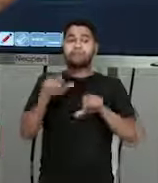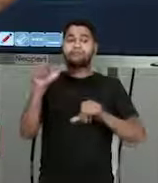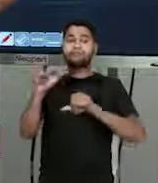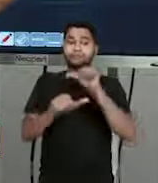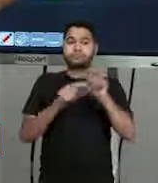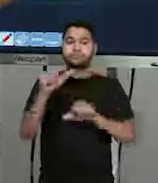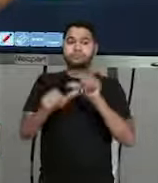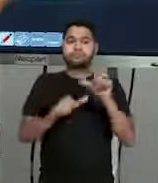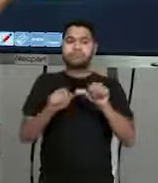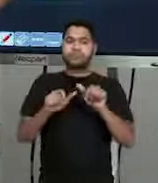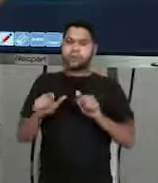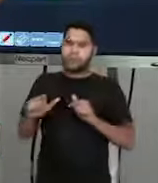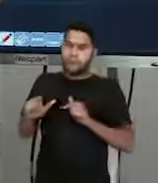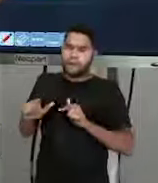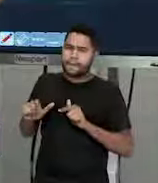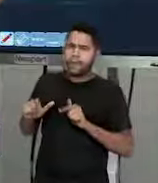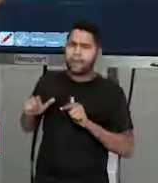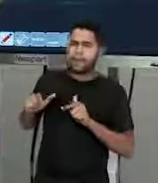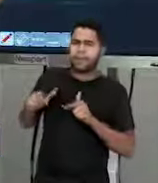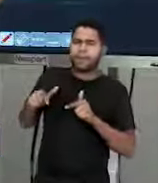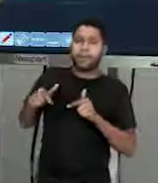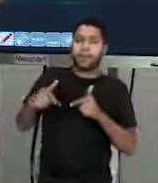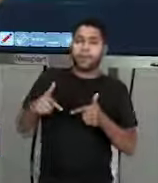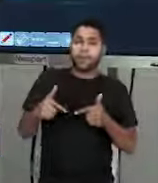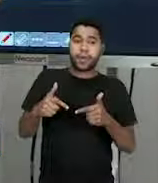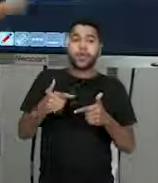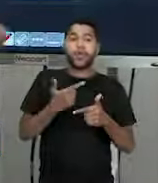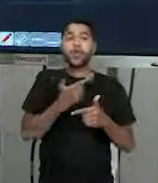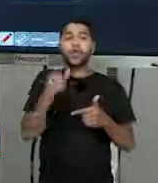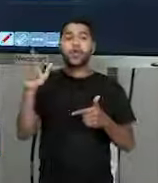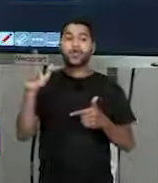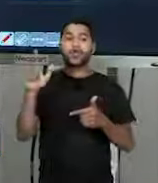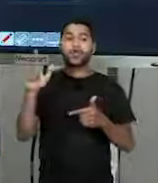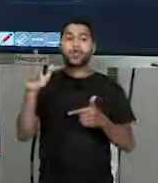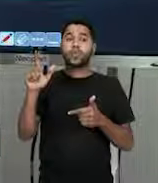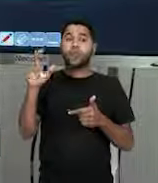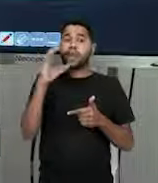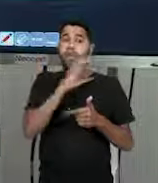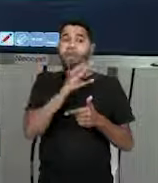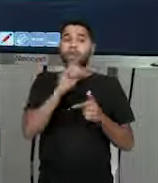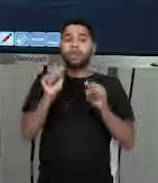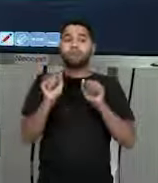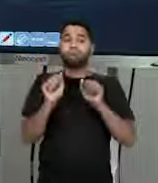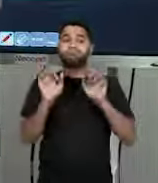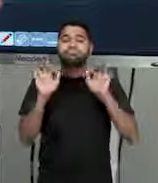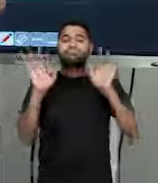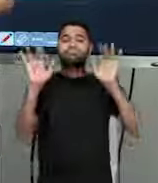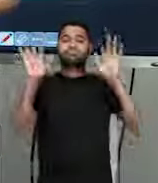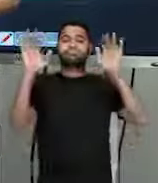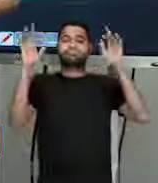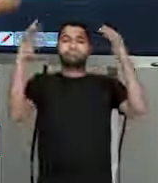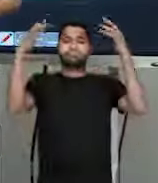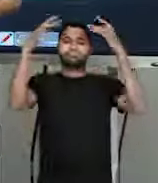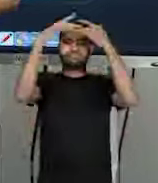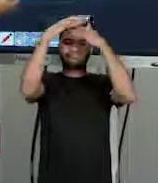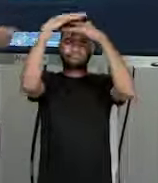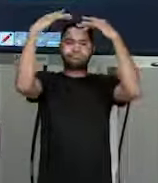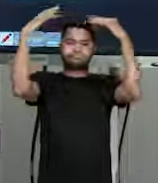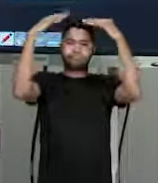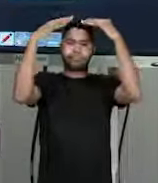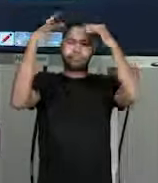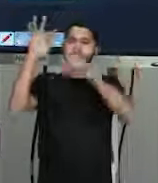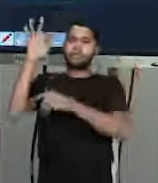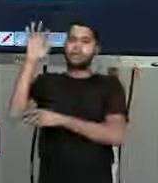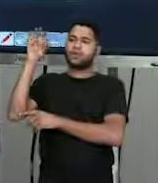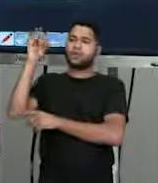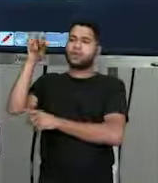em trabalho e a outra parte do calor é liberada para uma outra fonte que nós chamamos